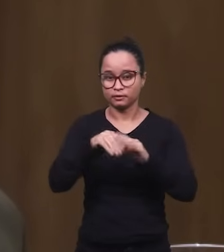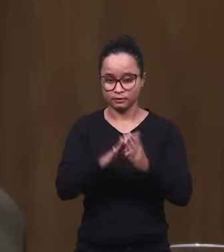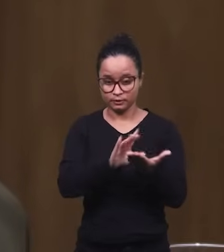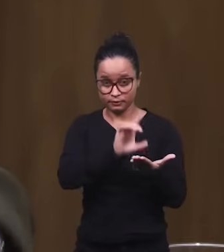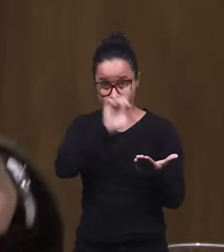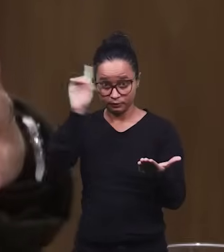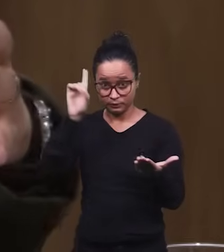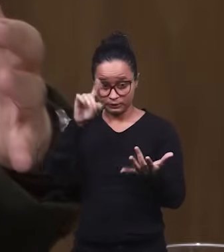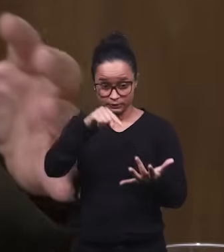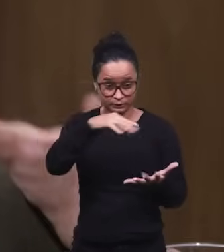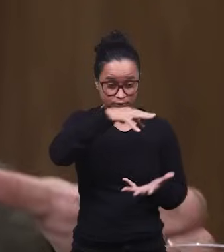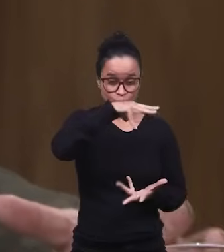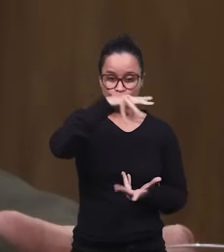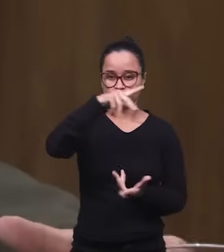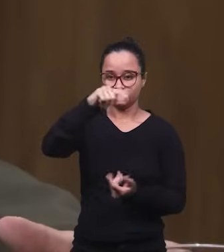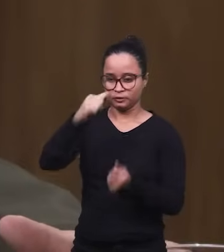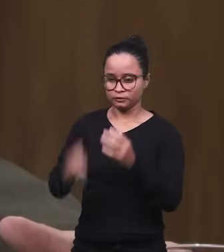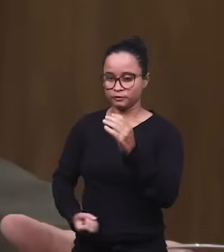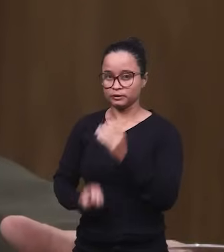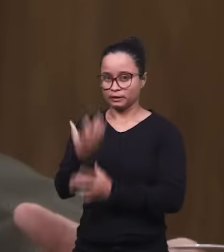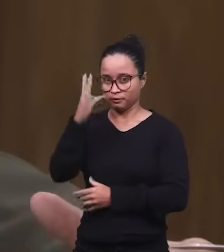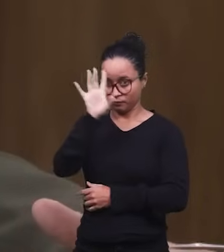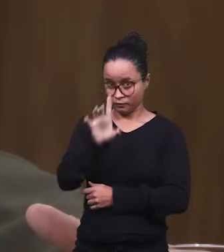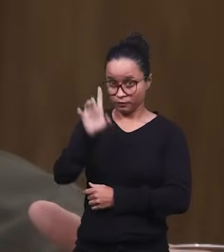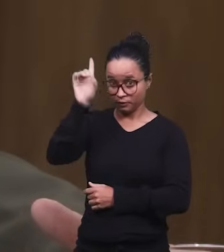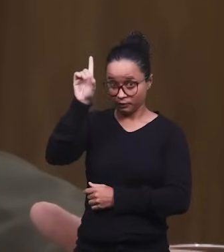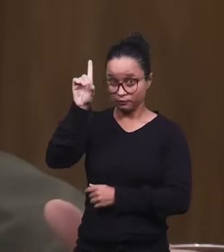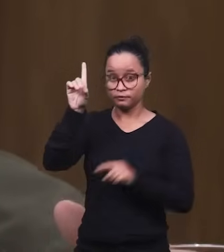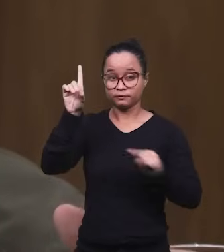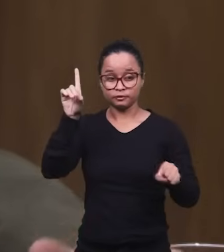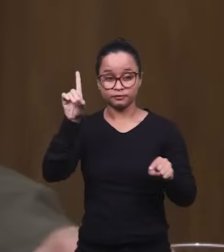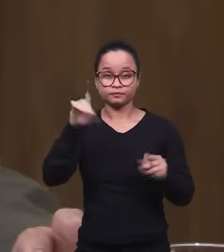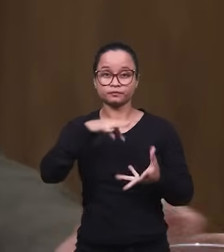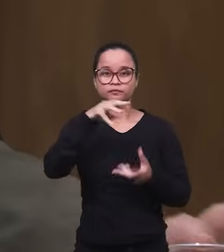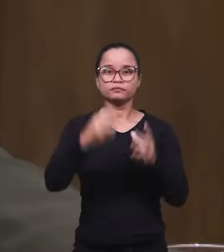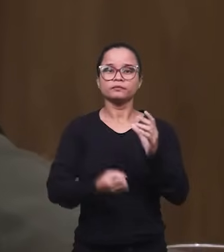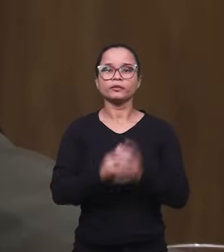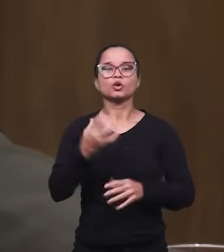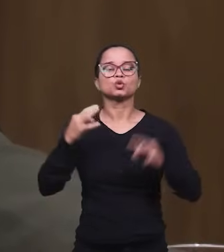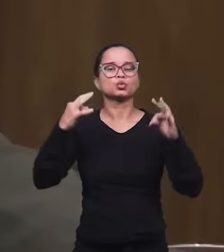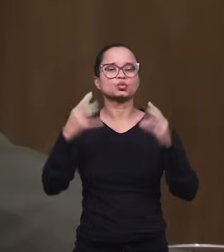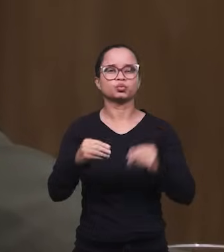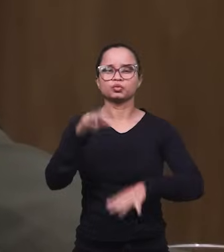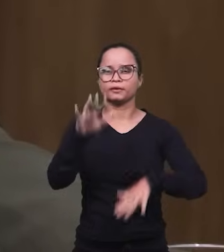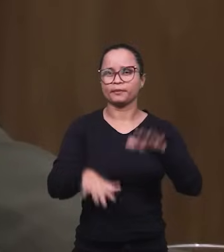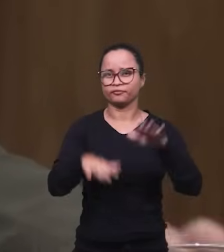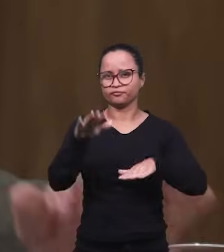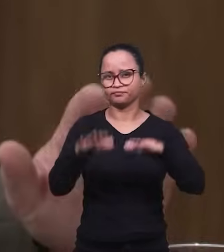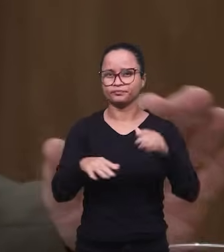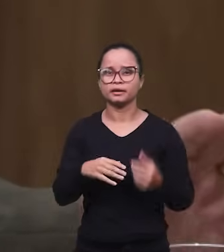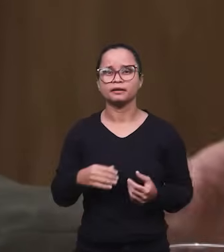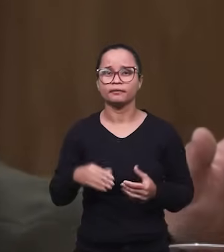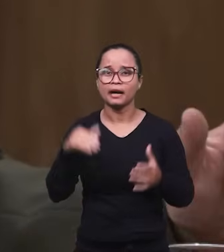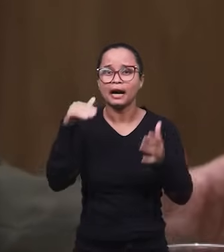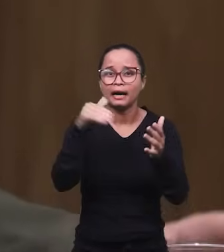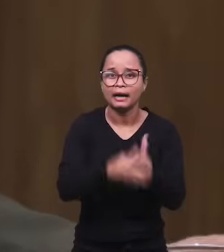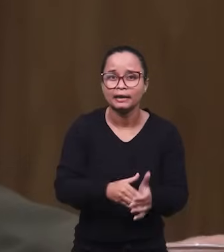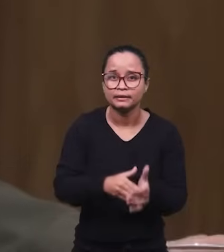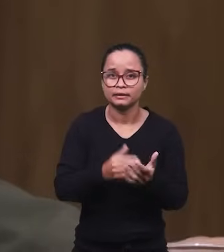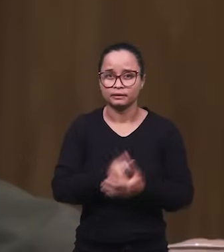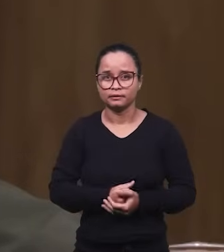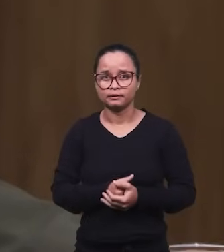né? Nesse universo criado por Deus, esse universo criador, tudo é relativo. Você vê que até Newton